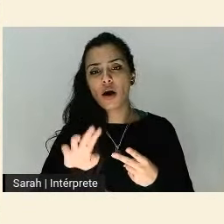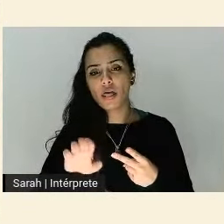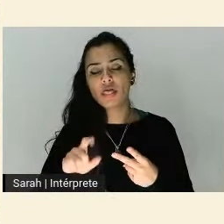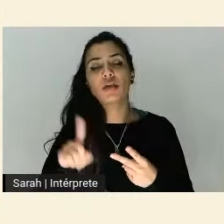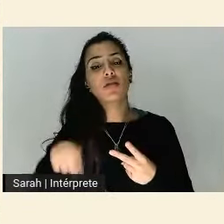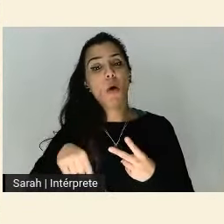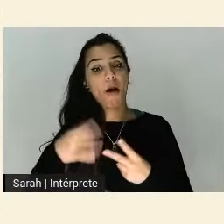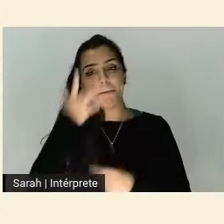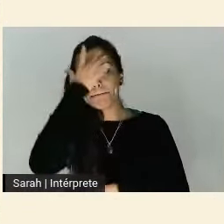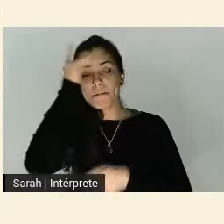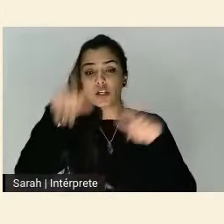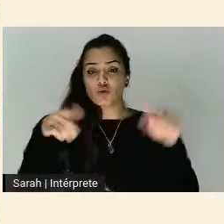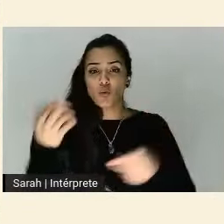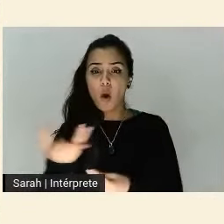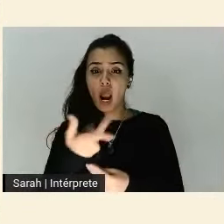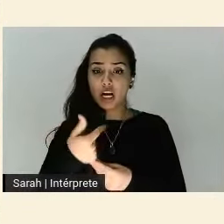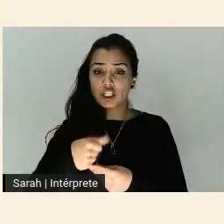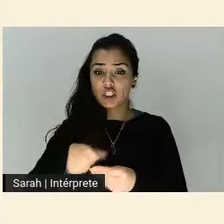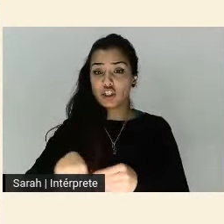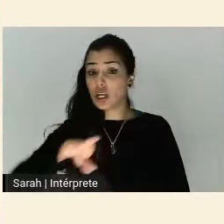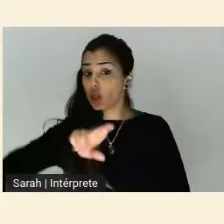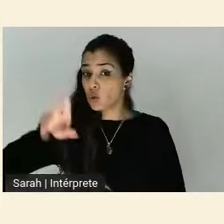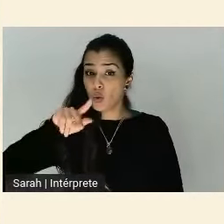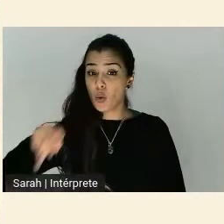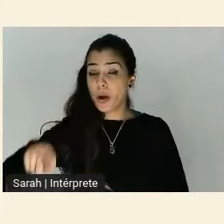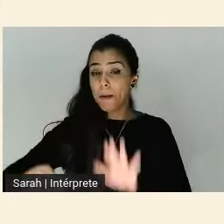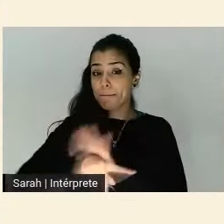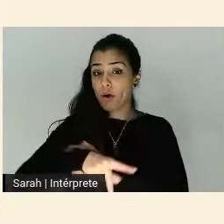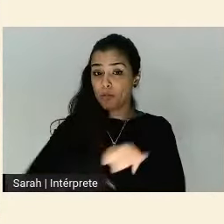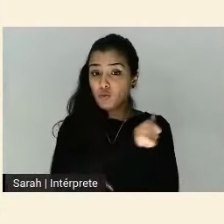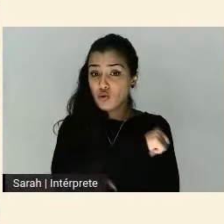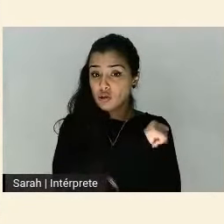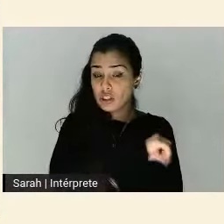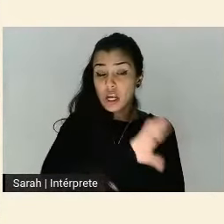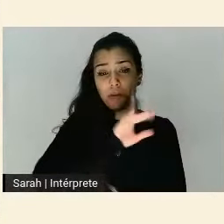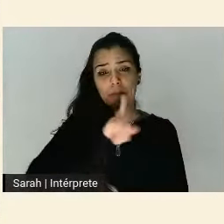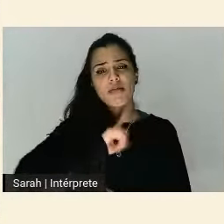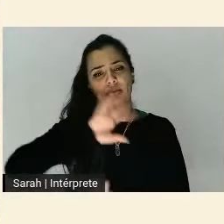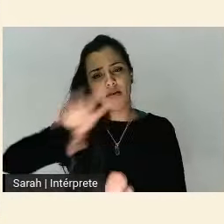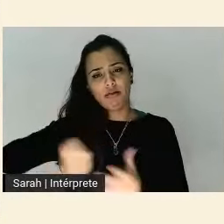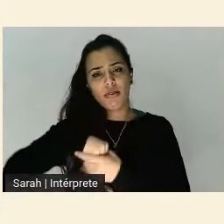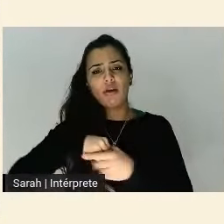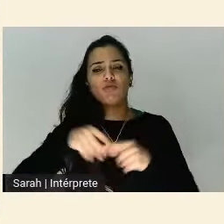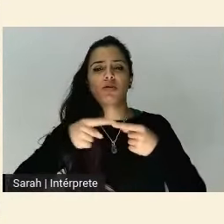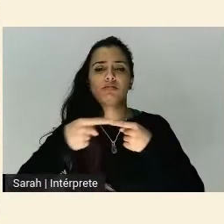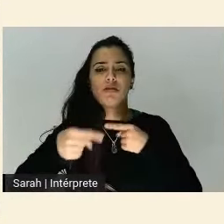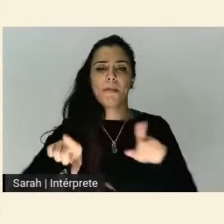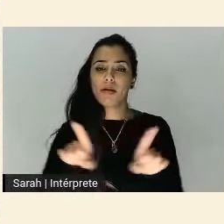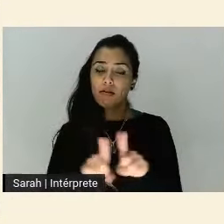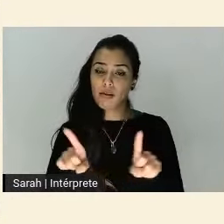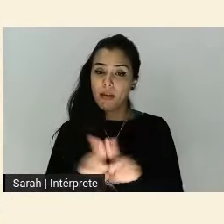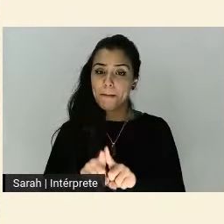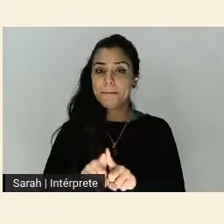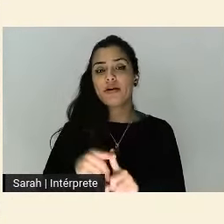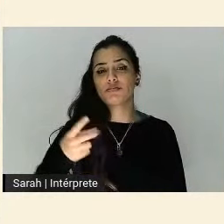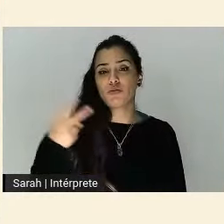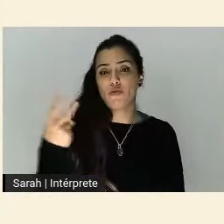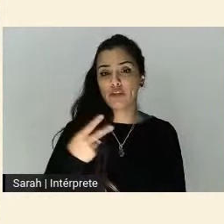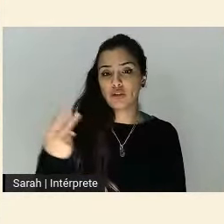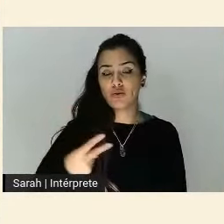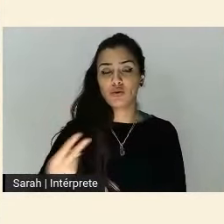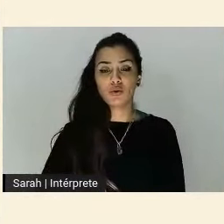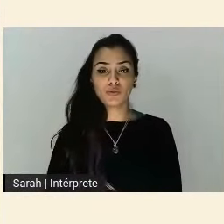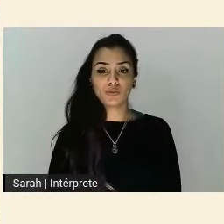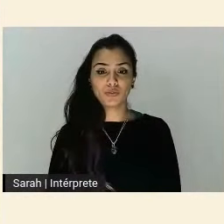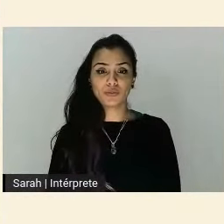artistas, não é, do Rio de Janeiro, não é? E que fazem parte da semana de 22. Né?